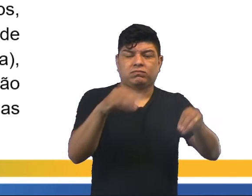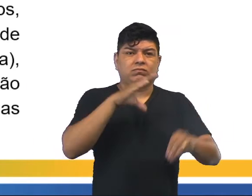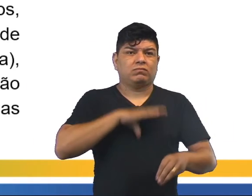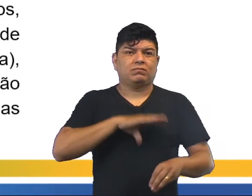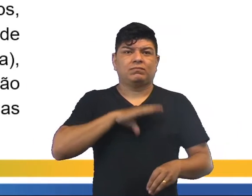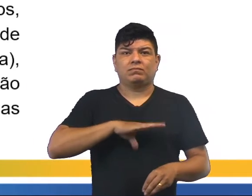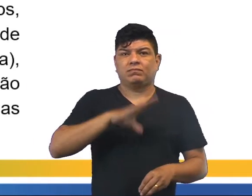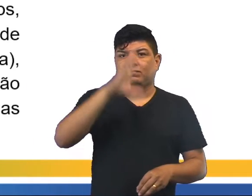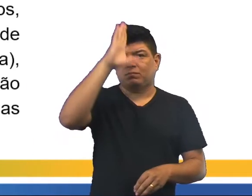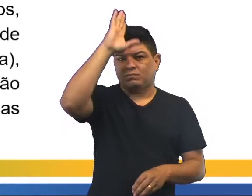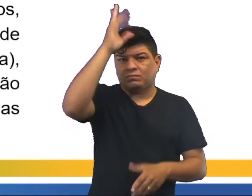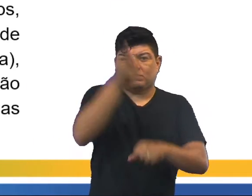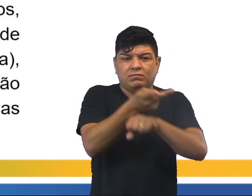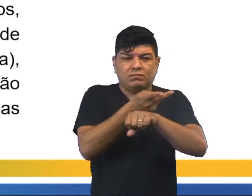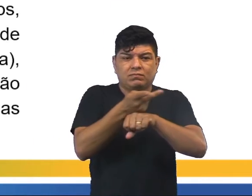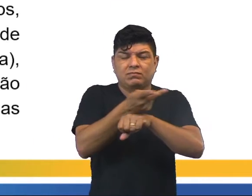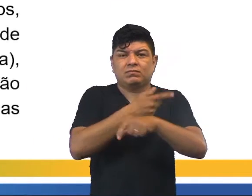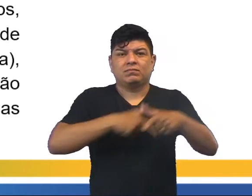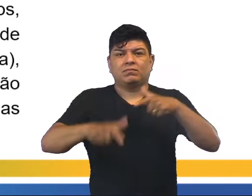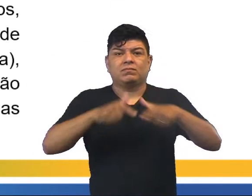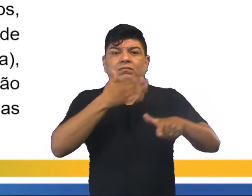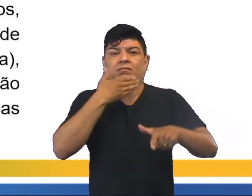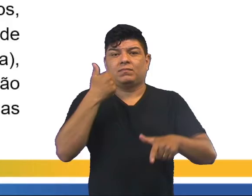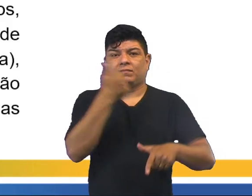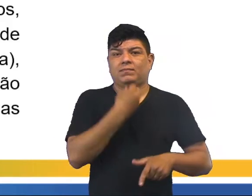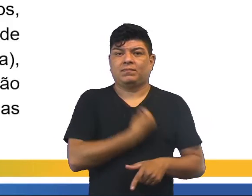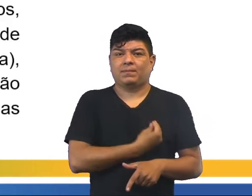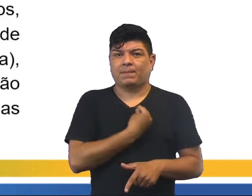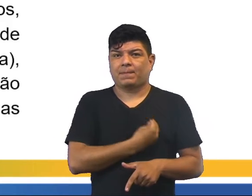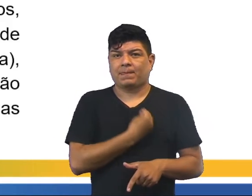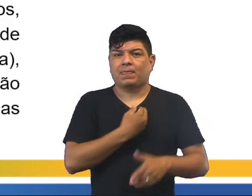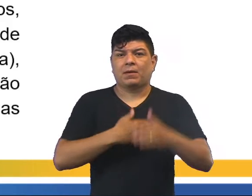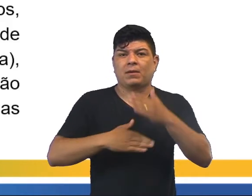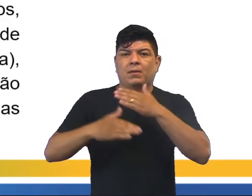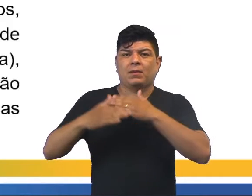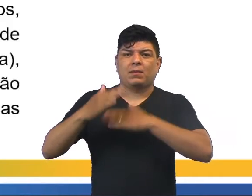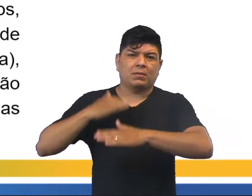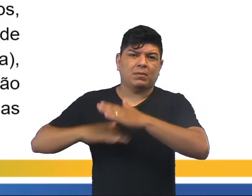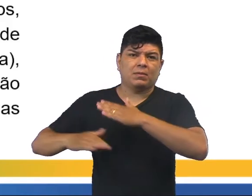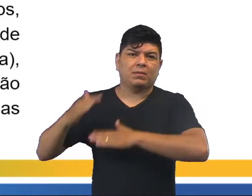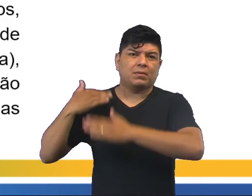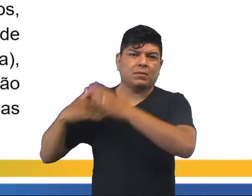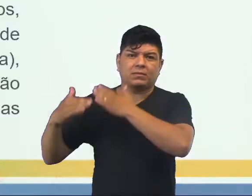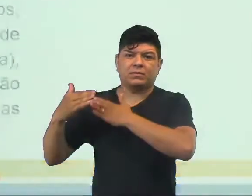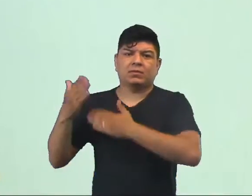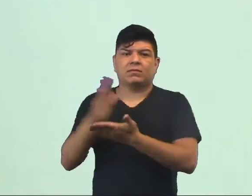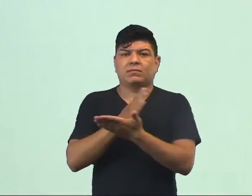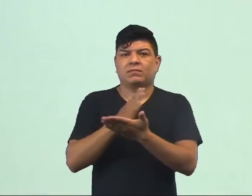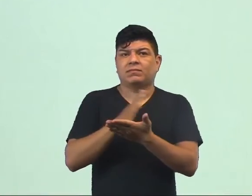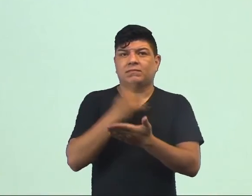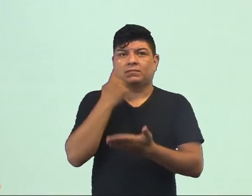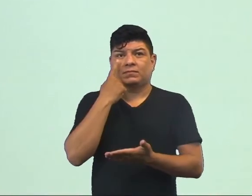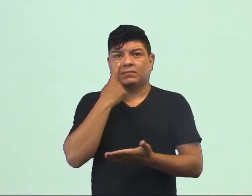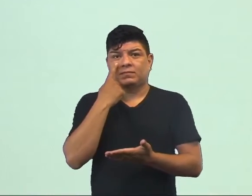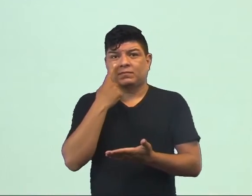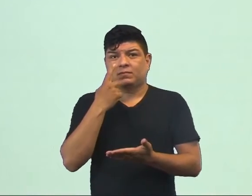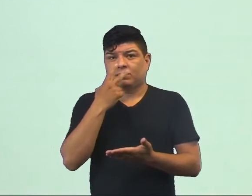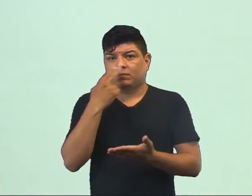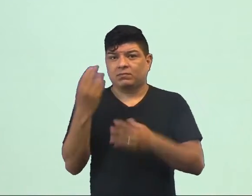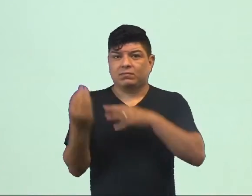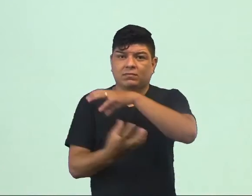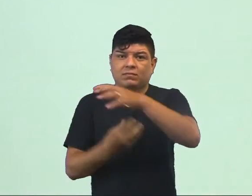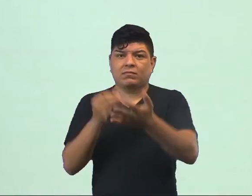de empregos e melhores condições de vida, né? O retrocesso que se pode acontecer em alguma revolta